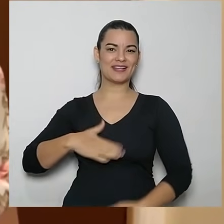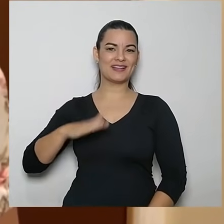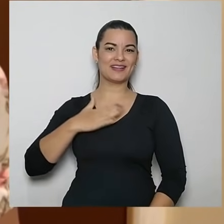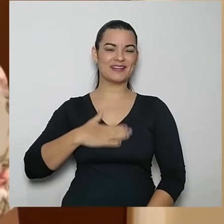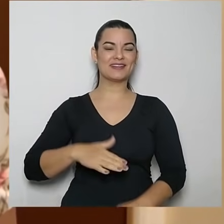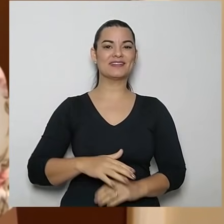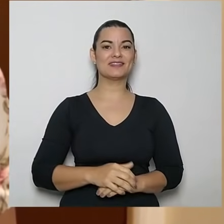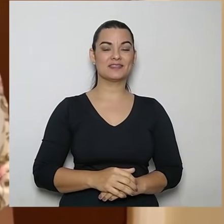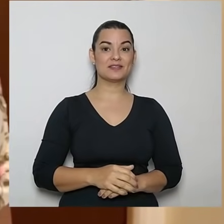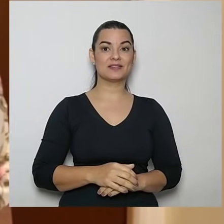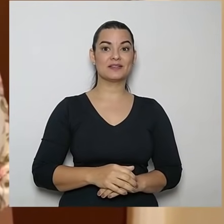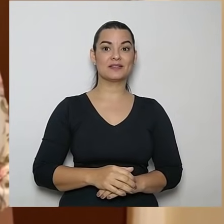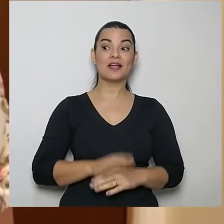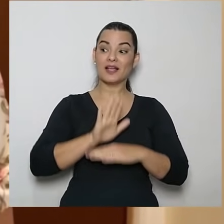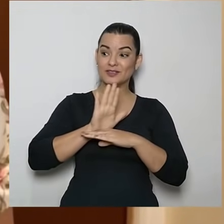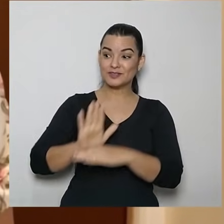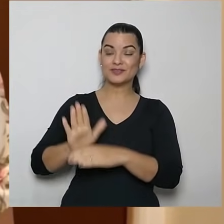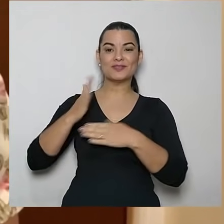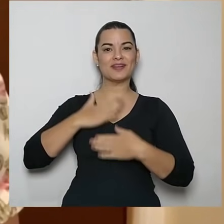O acalmou.